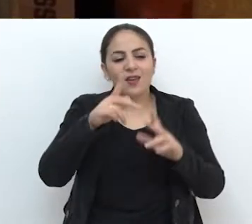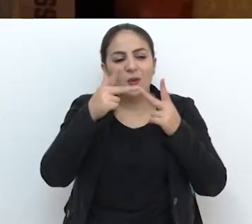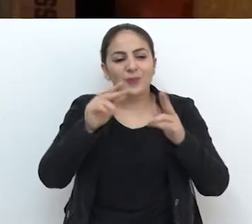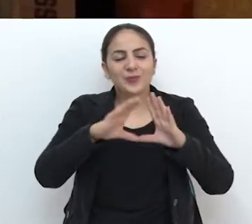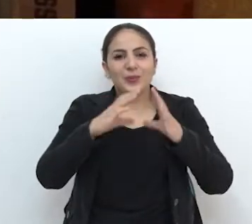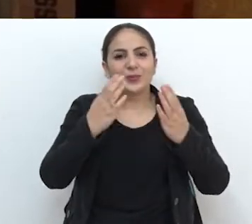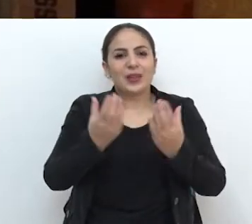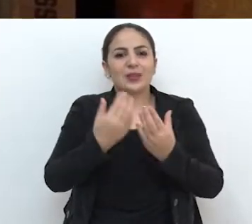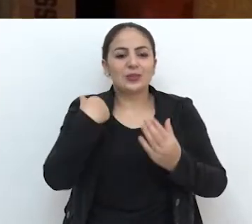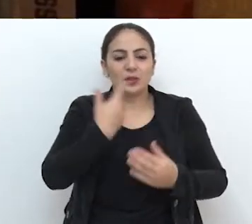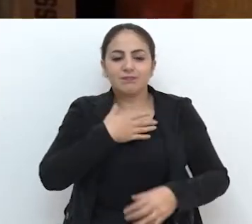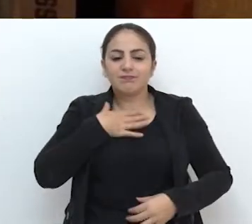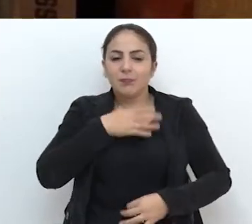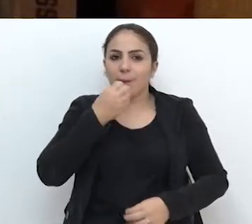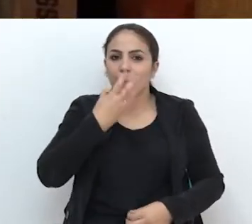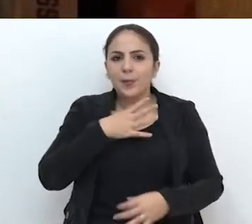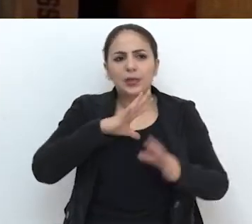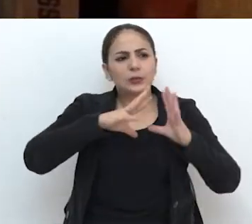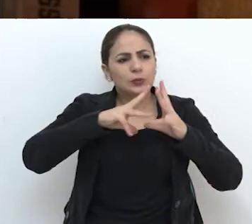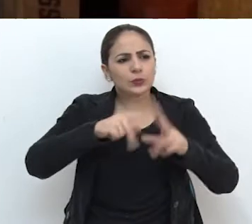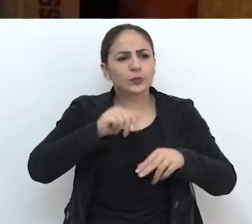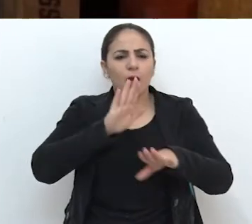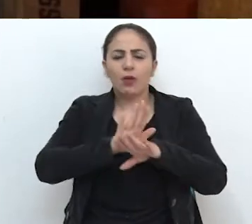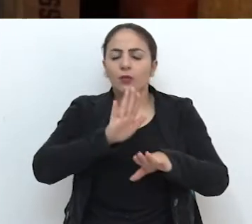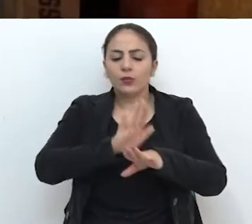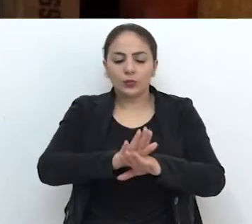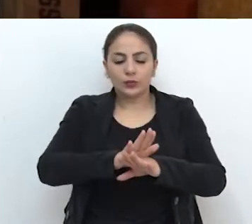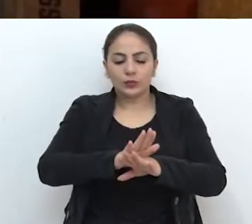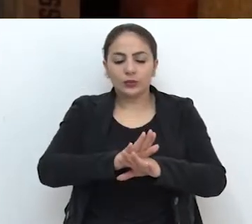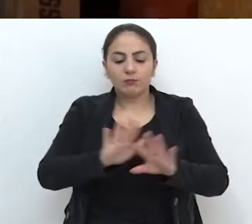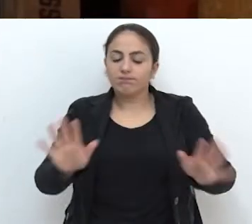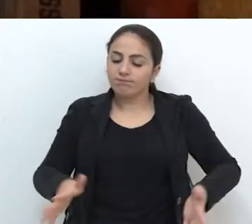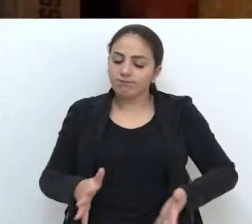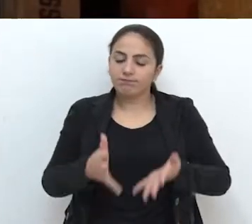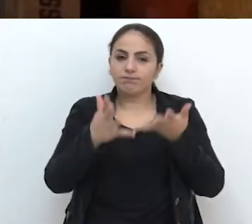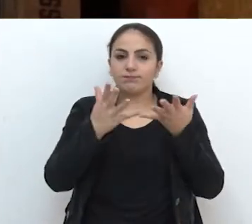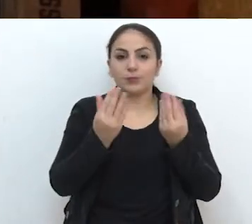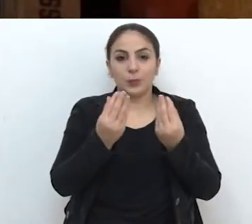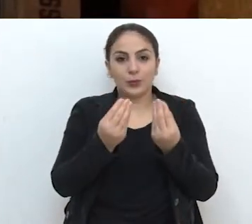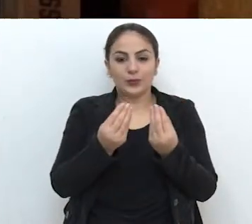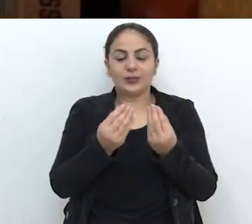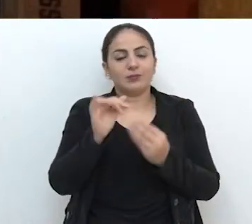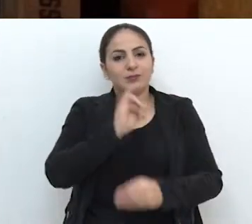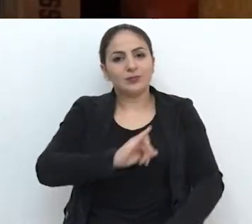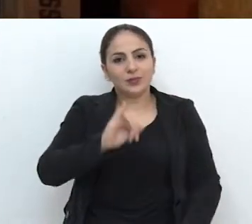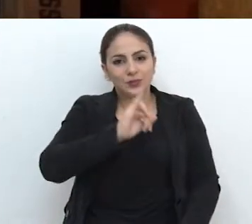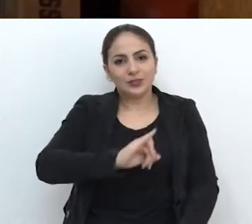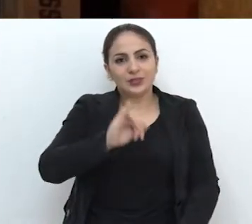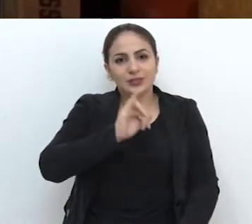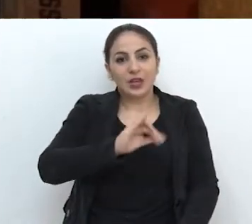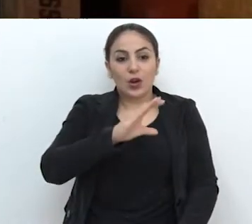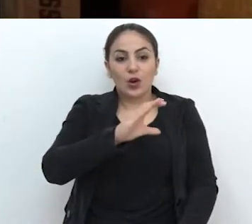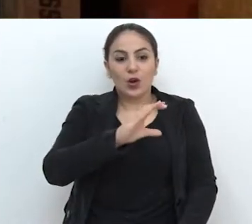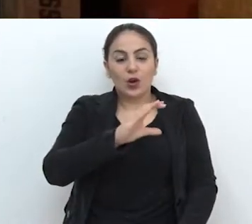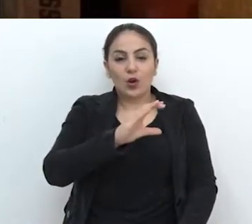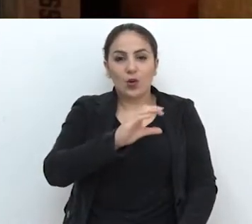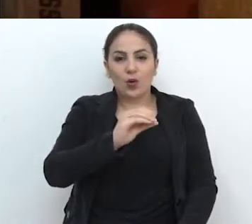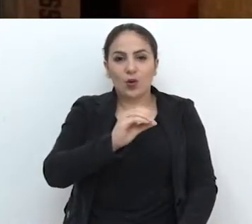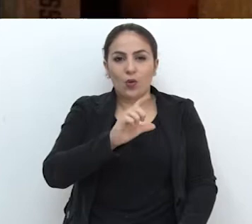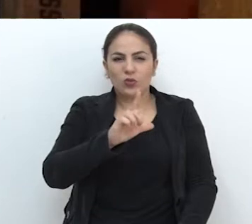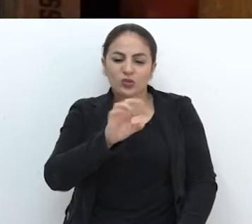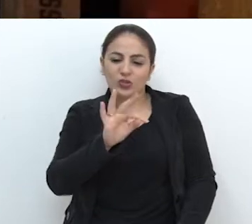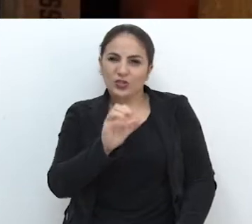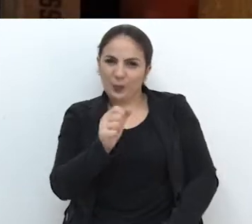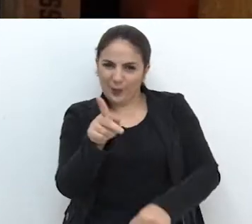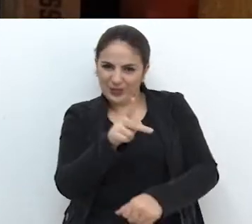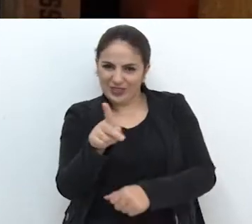uma comunidade, a gente se dá muito bem todo mundo aqui, todo mundo se ajuda, se estimula bastante, isso é muito importante, os coaches